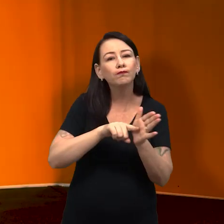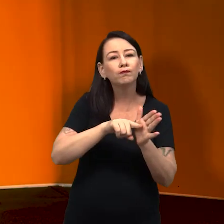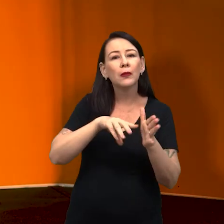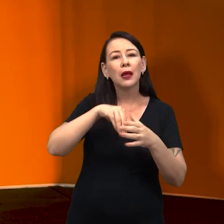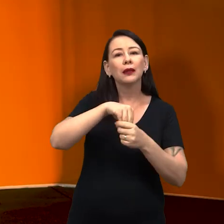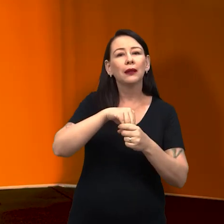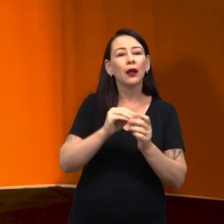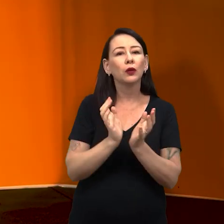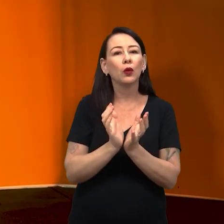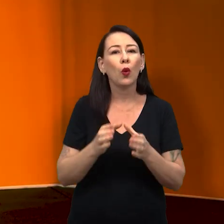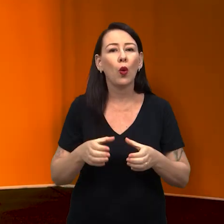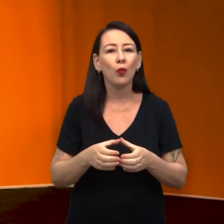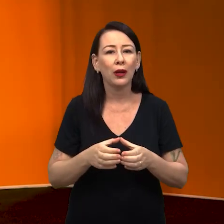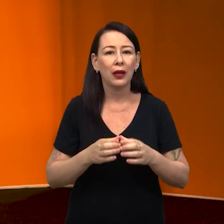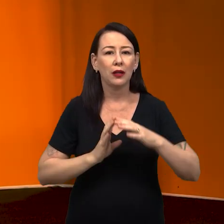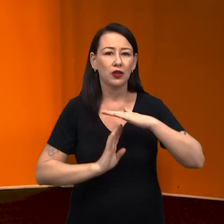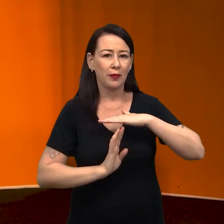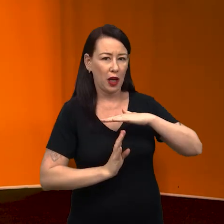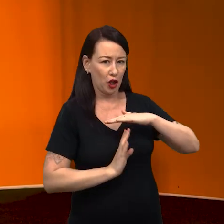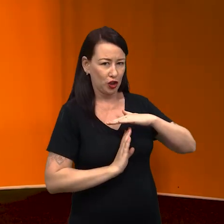e que tem, né,